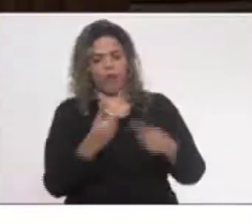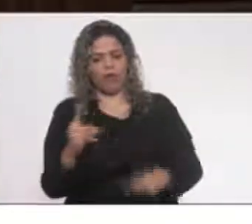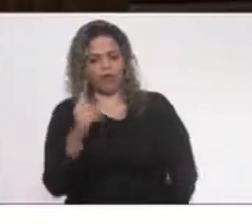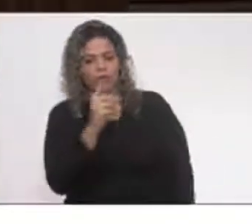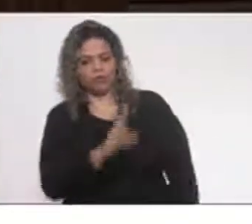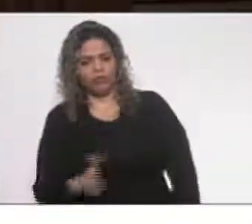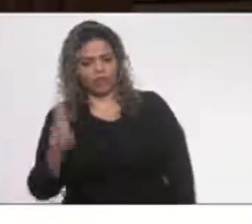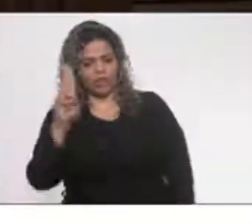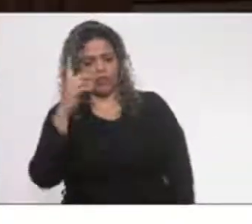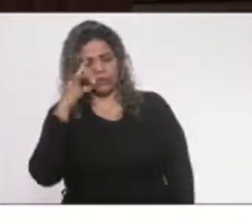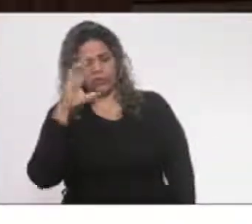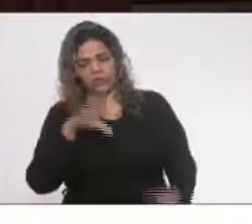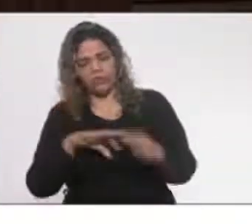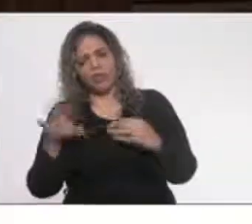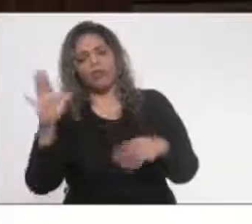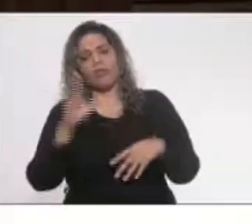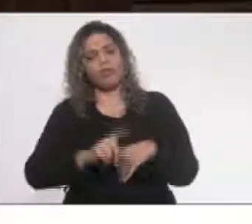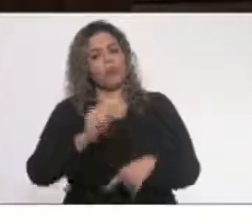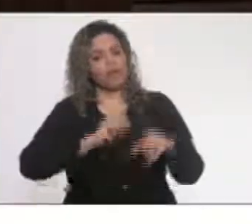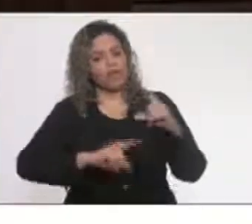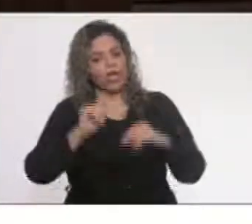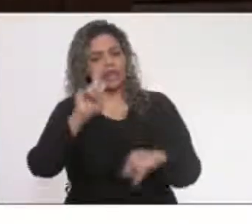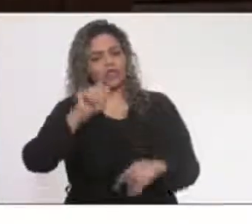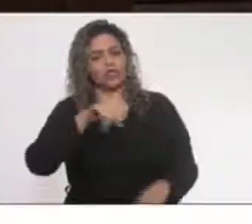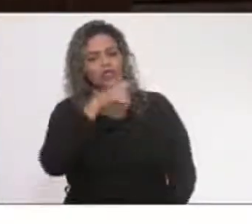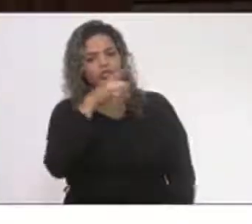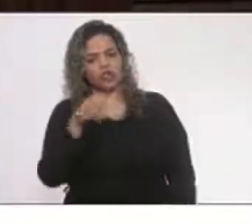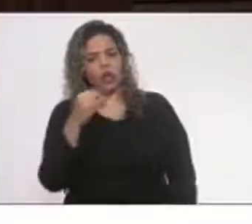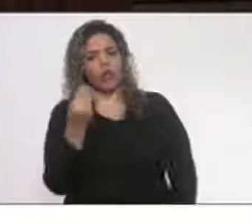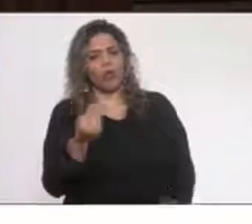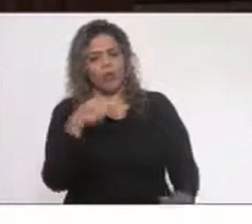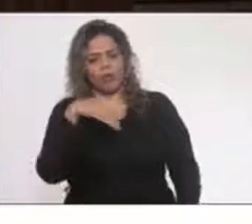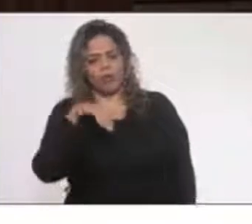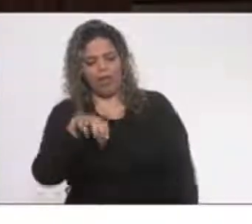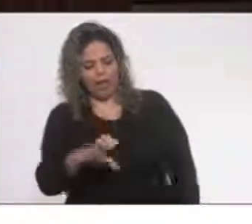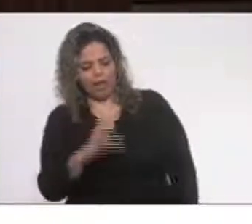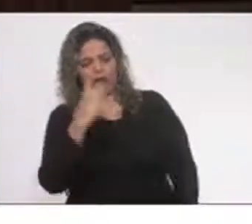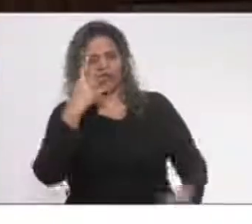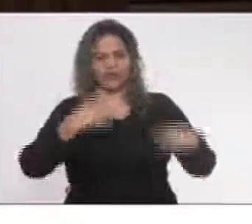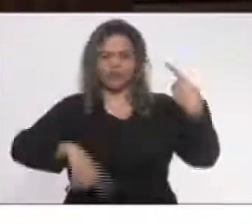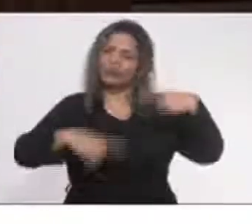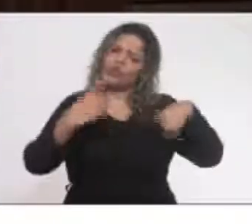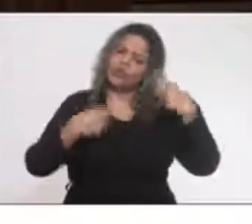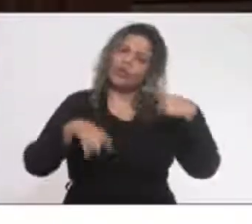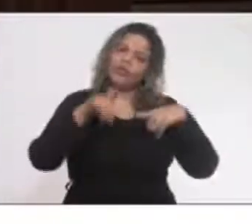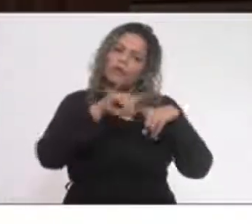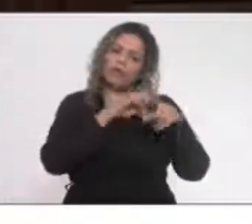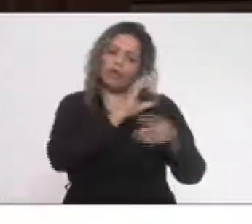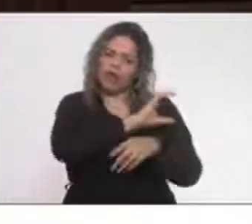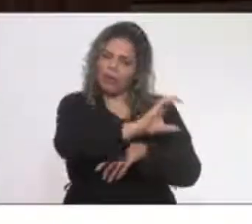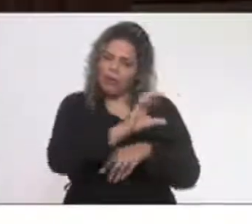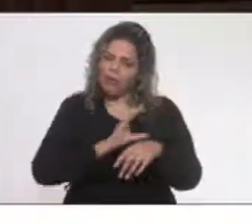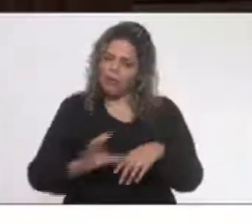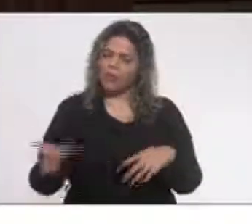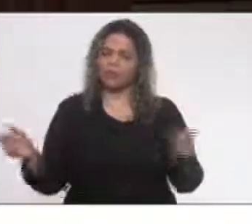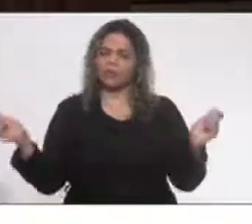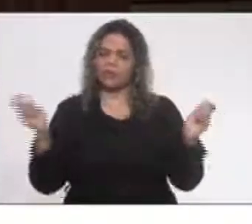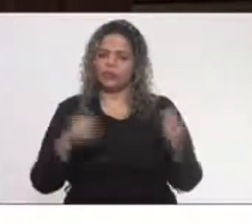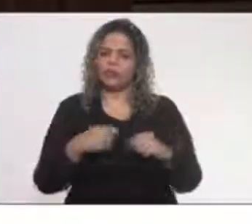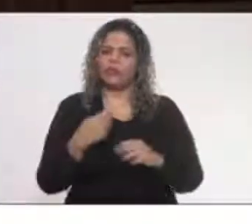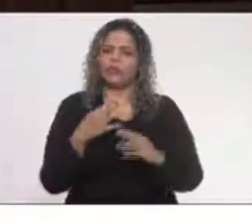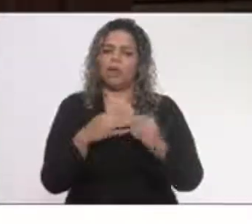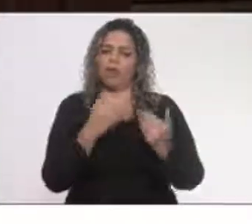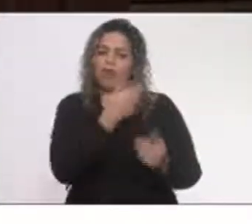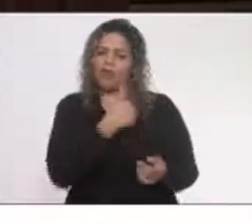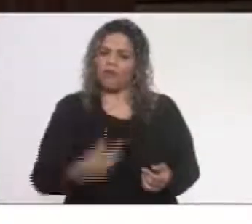e defina as prioridades de gestão do MEC, entre elas a discussão e os encaminhamentos decisivos para